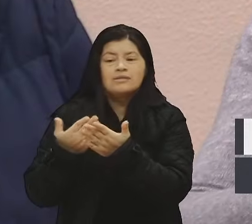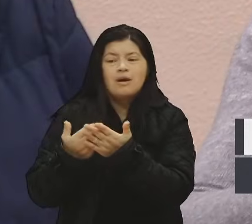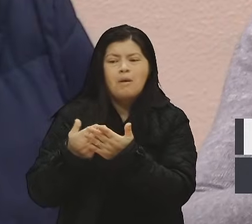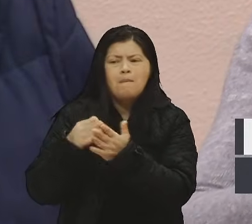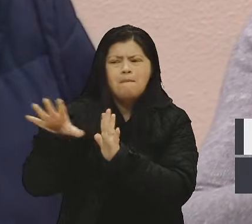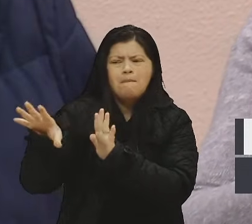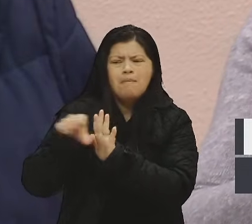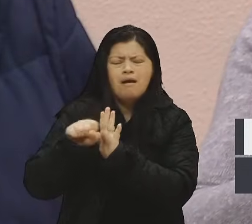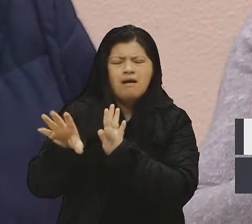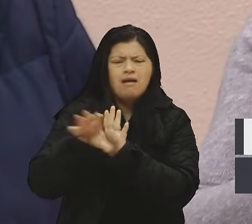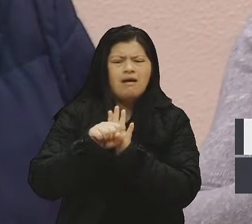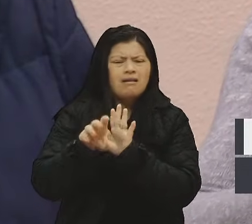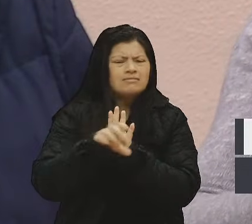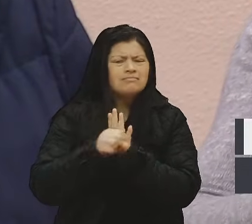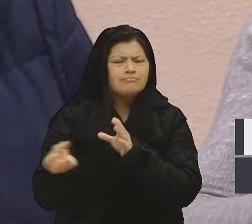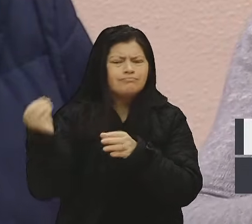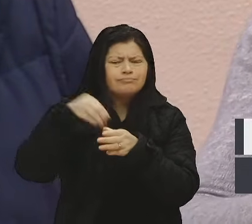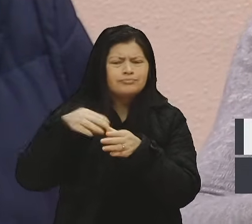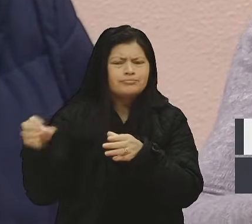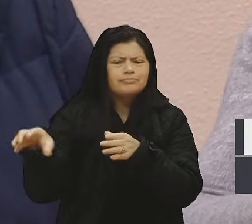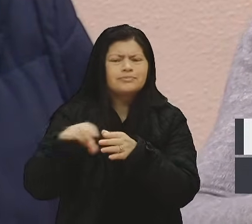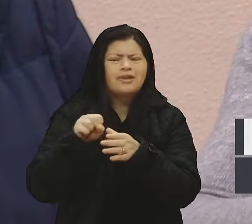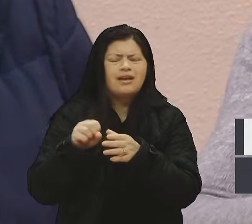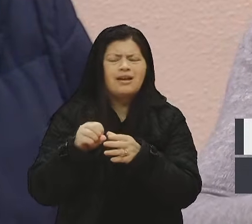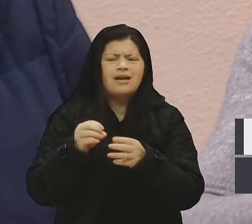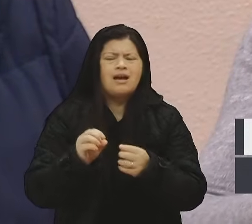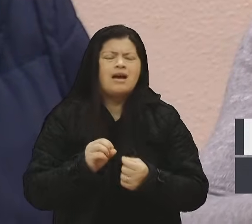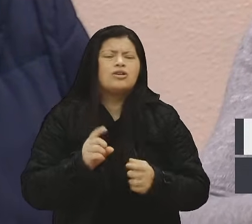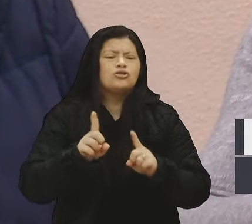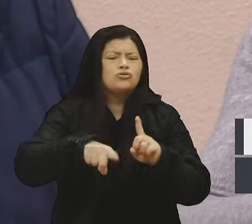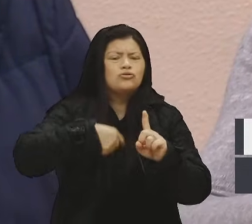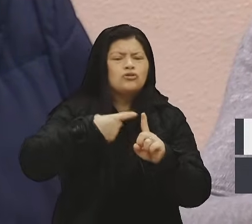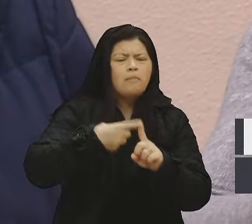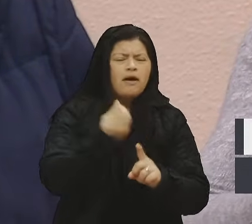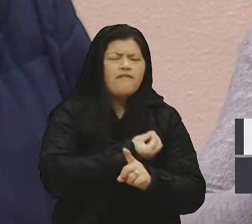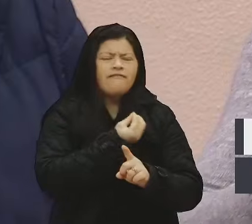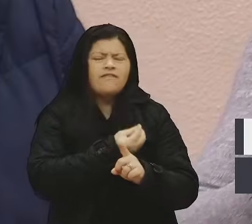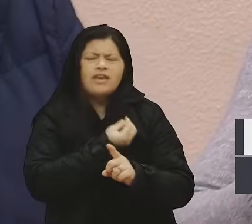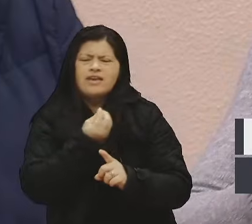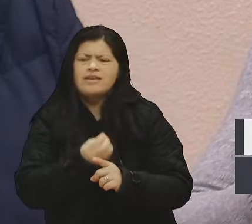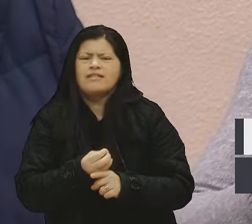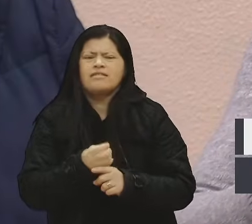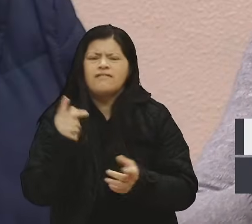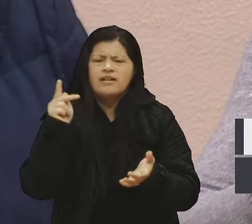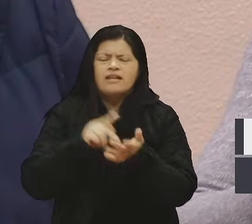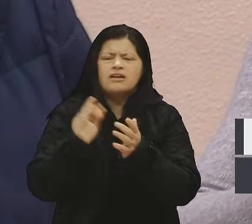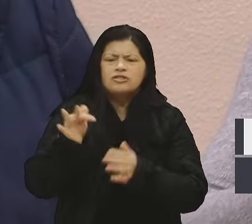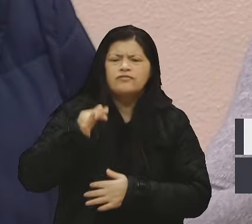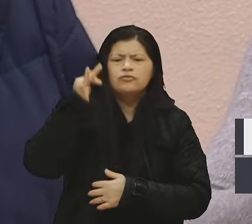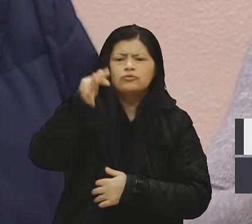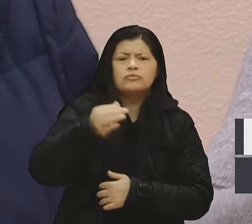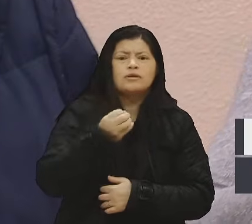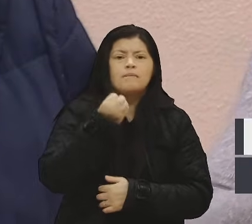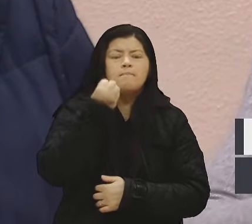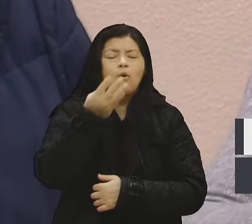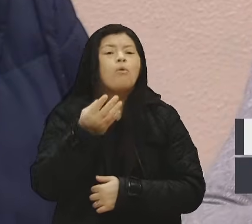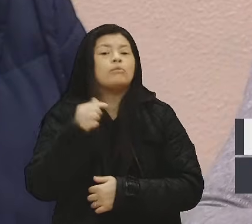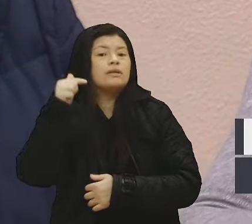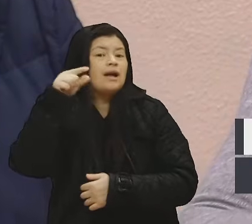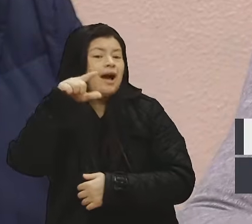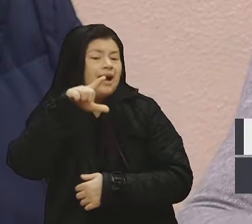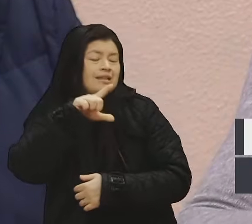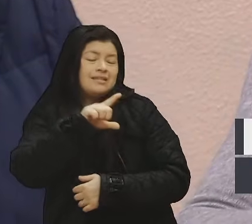agrega, que mais modifica vidas, realidades e futuro. Que bom que a gente tem esses estudantes aqui,